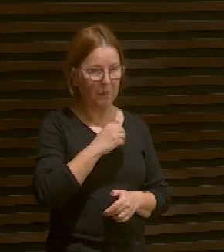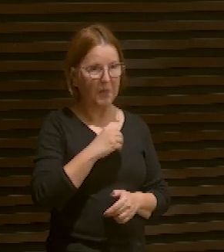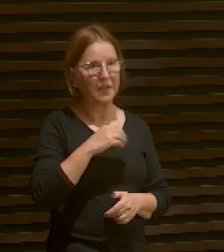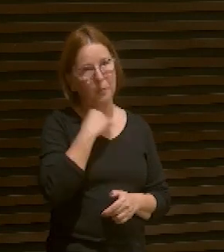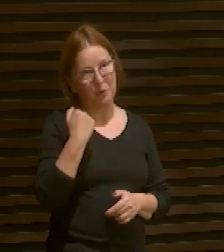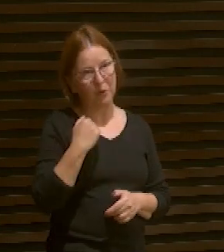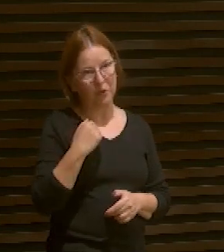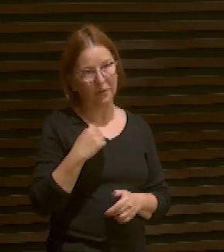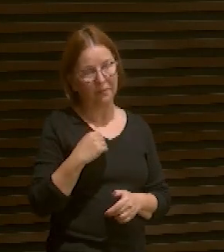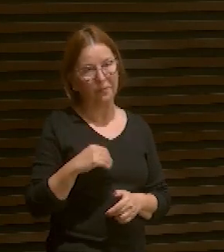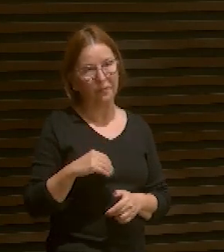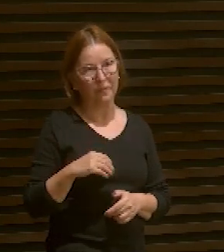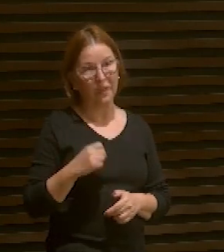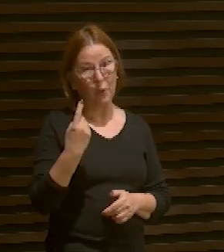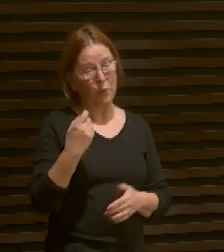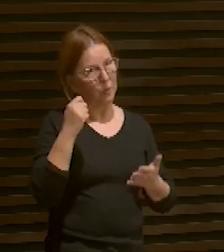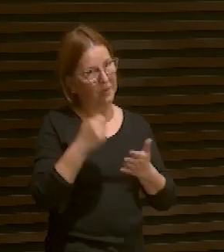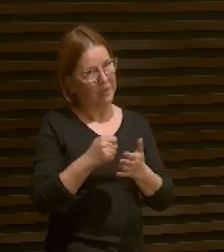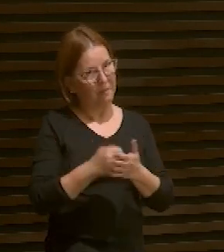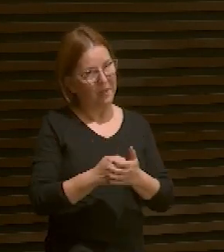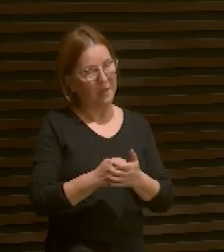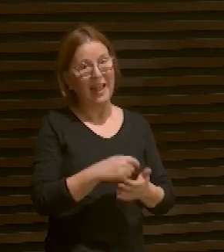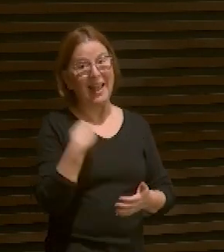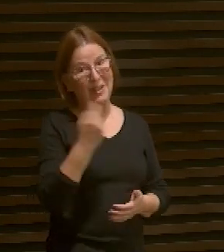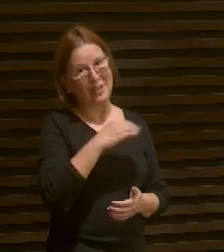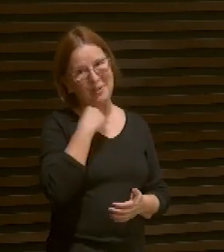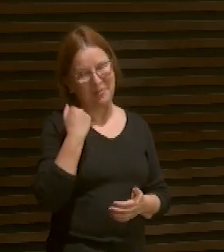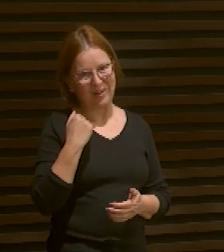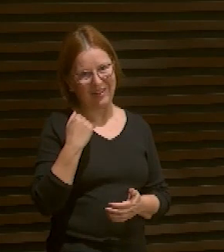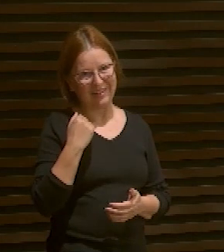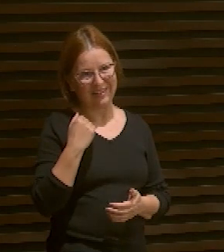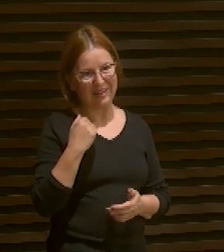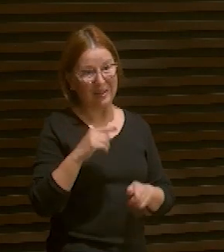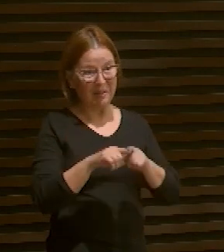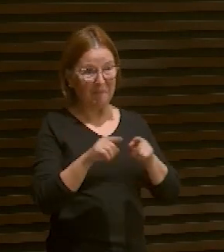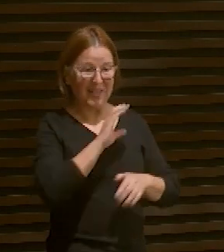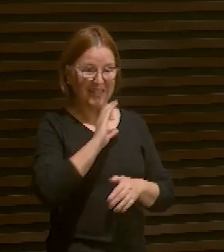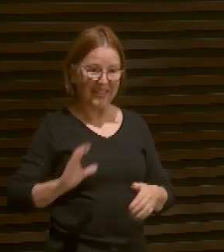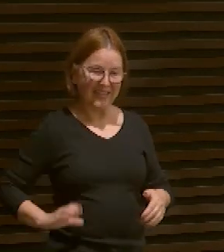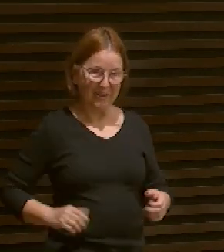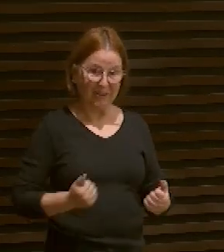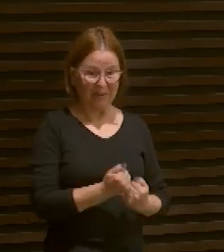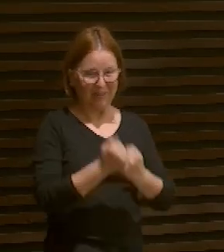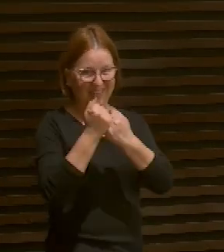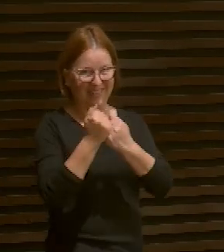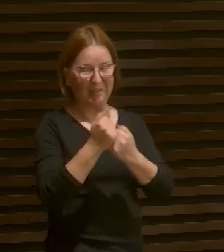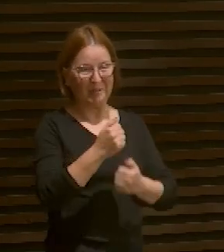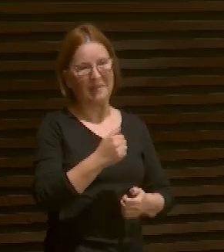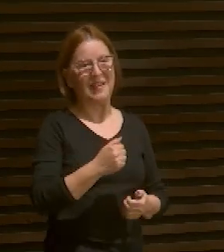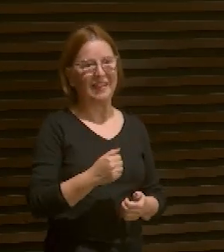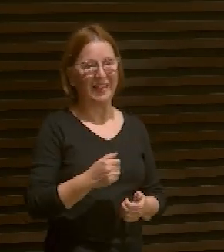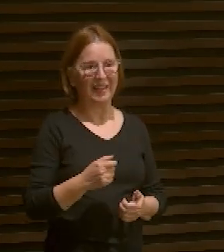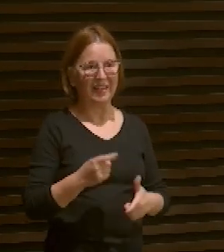é a nossa morte, nós não precisamos morrer mais, porque Cristo morreu no nosso lugar. A conta já foi